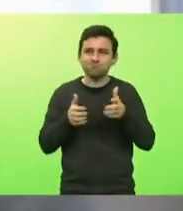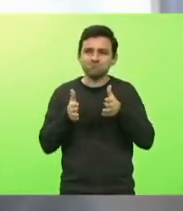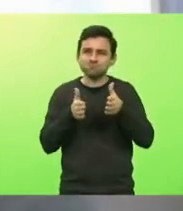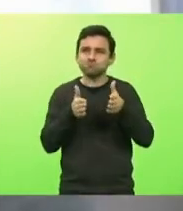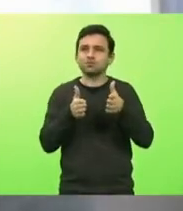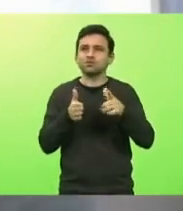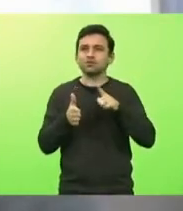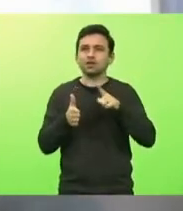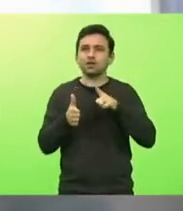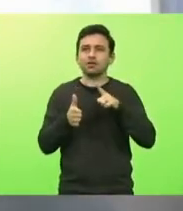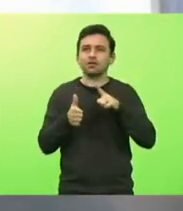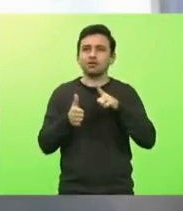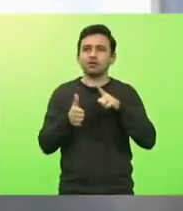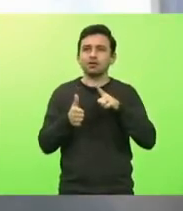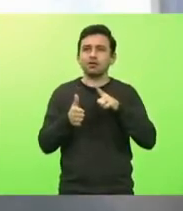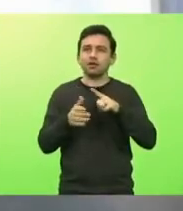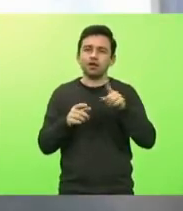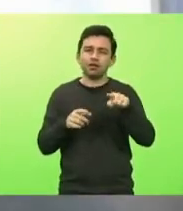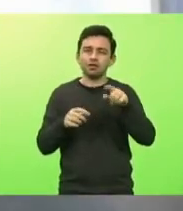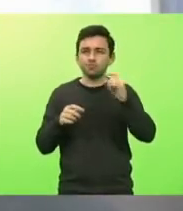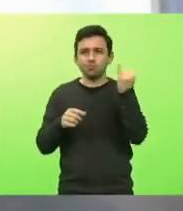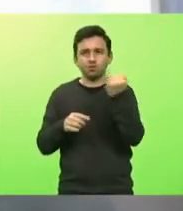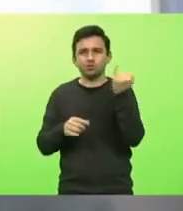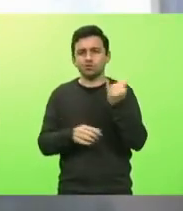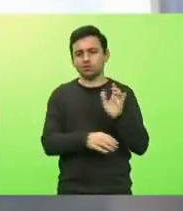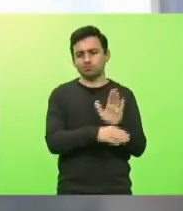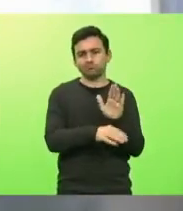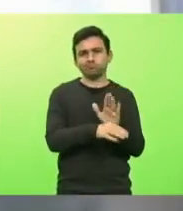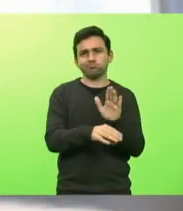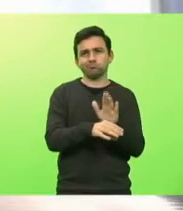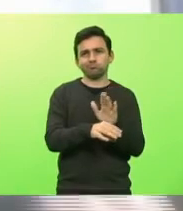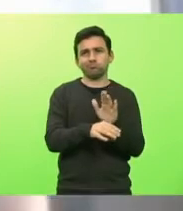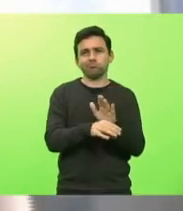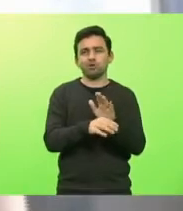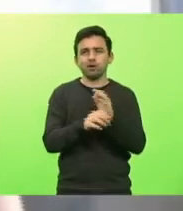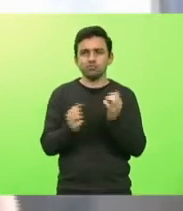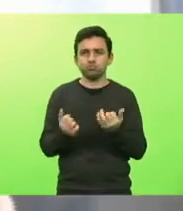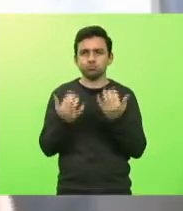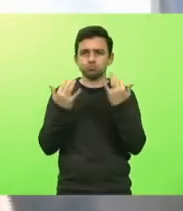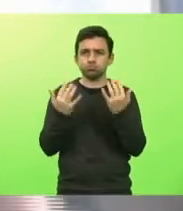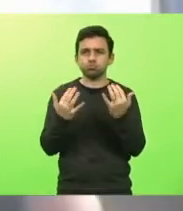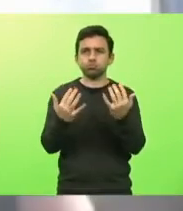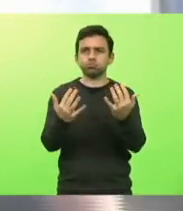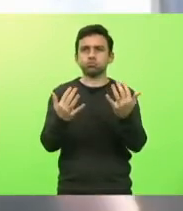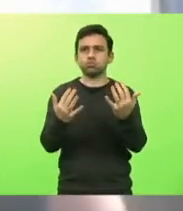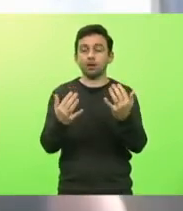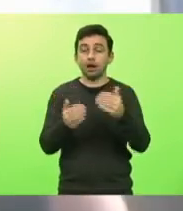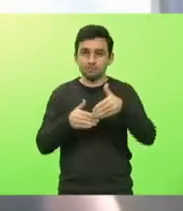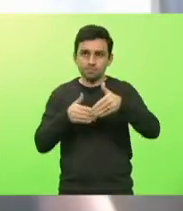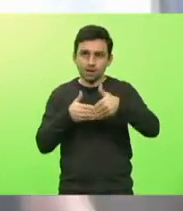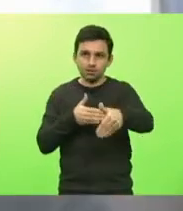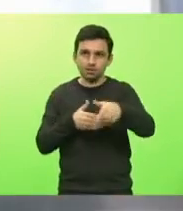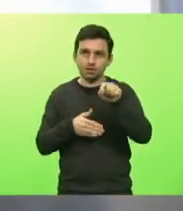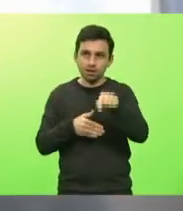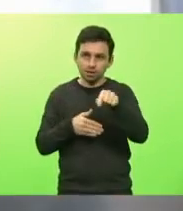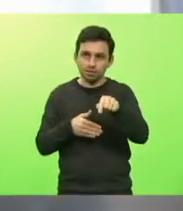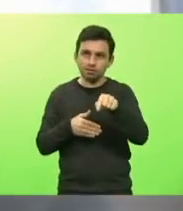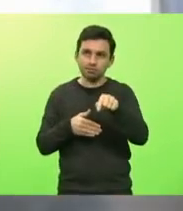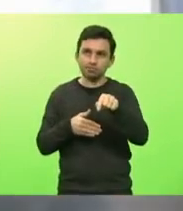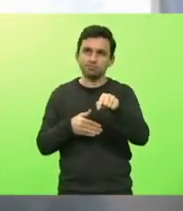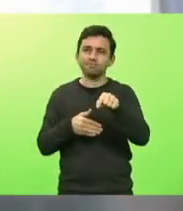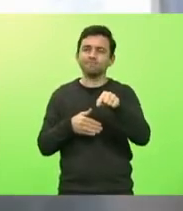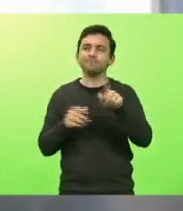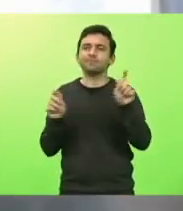preciso recompor essas matas ciliares. E eu acredito que, a partir dali, nós estaríamos